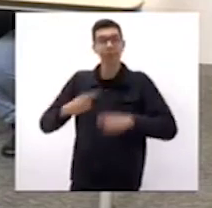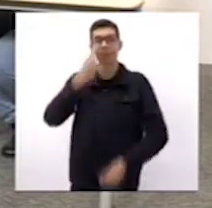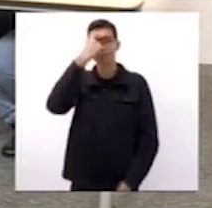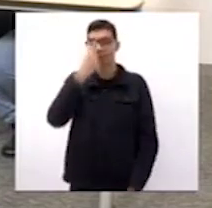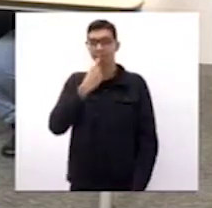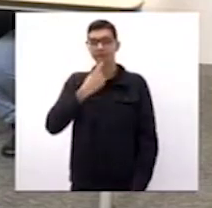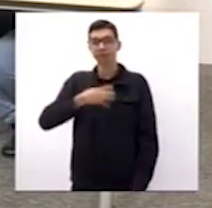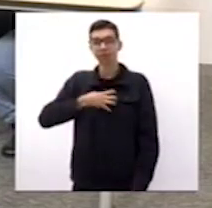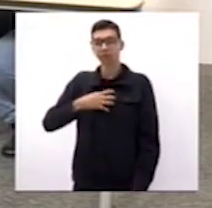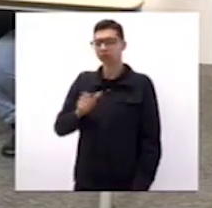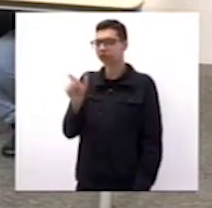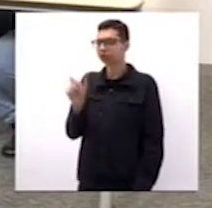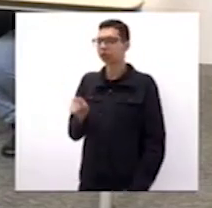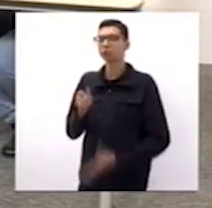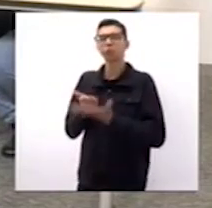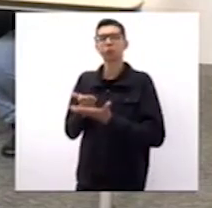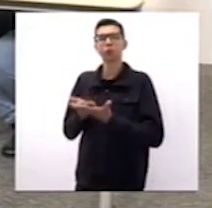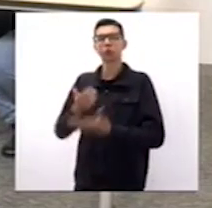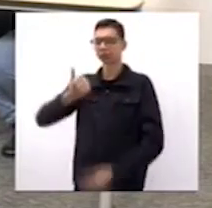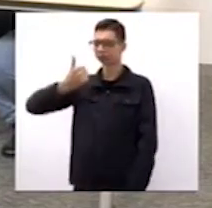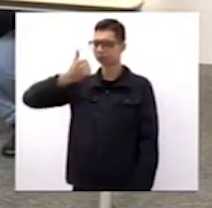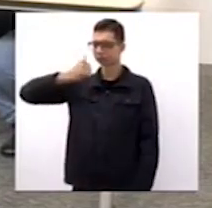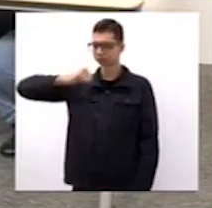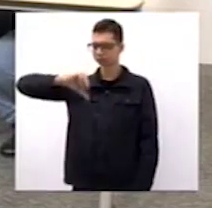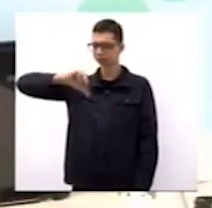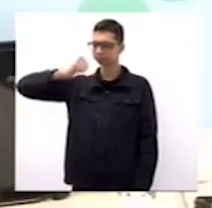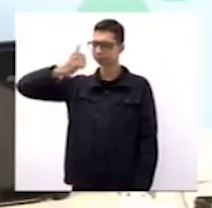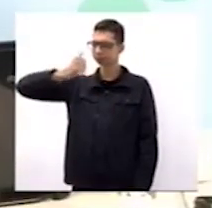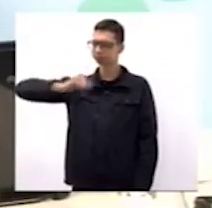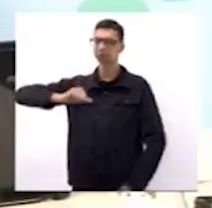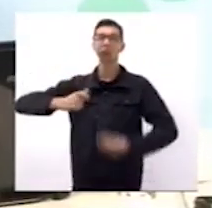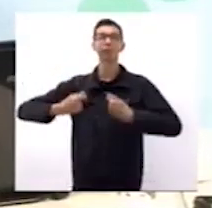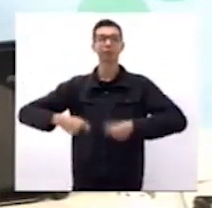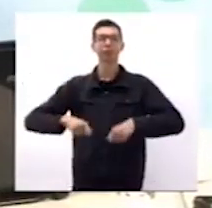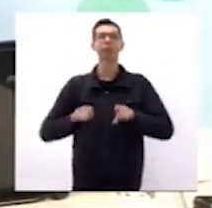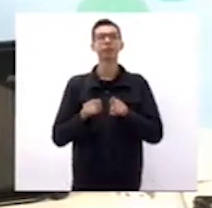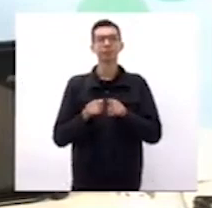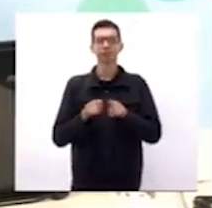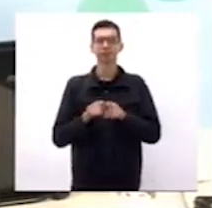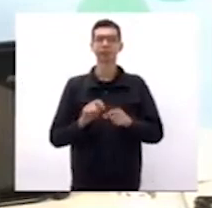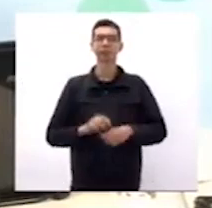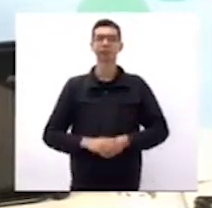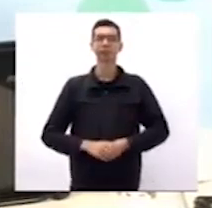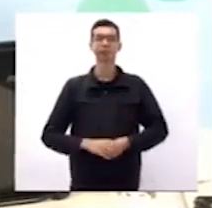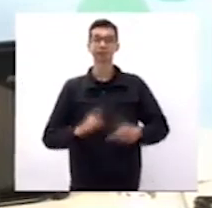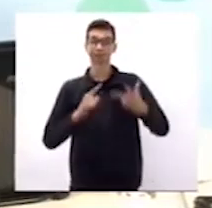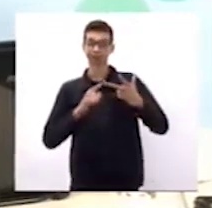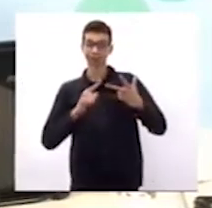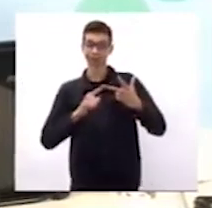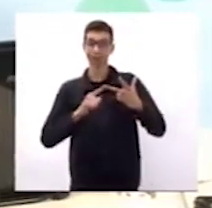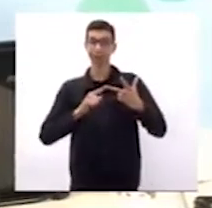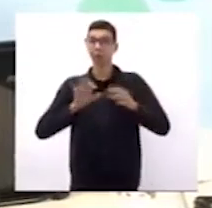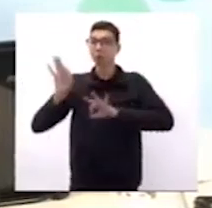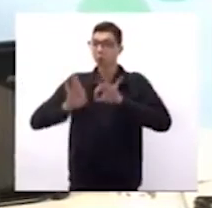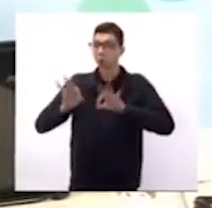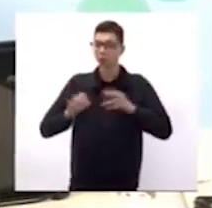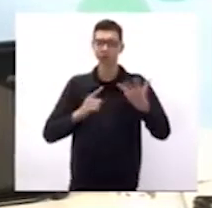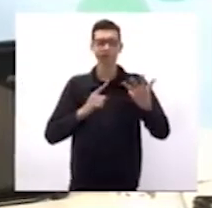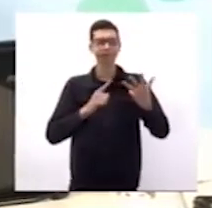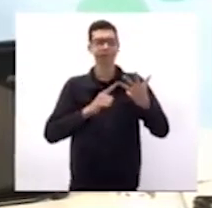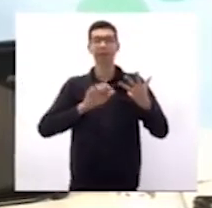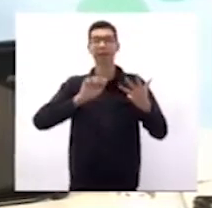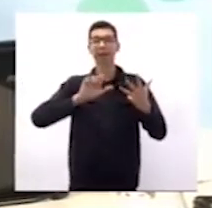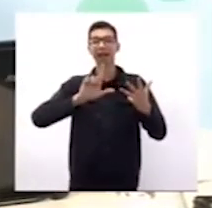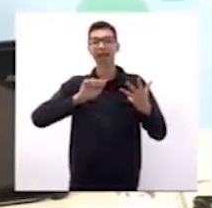né, dos estudantes. O Edmur, organização. A Lane fala da